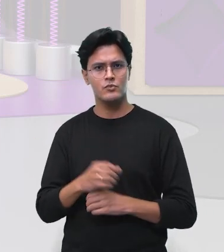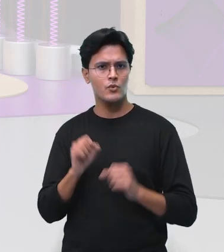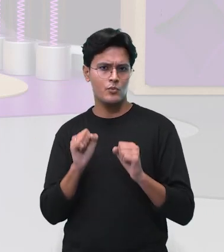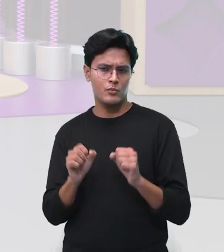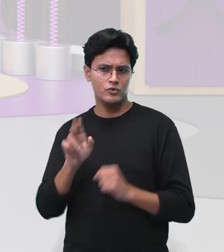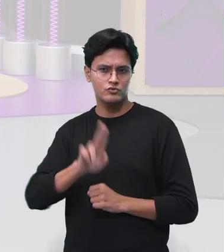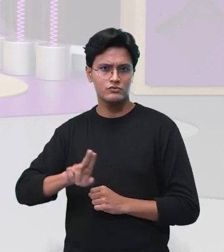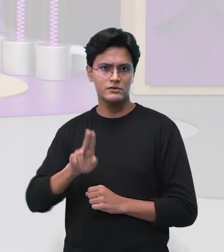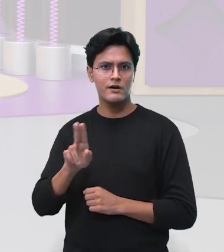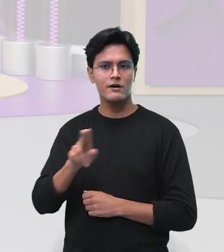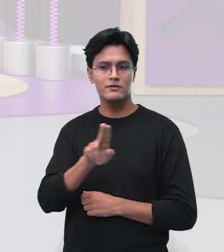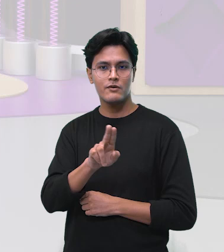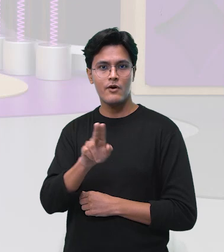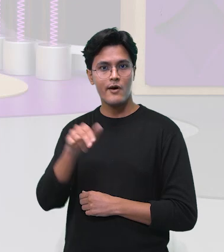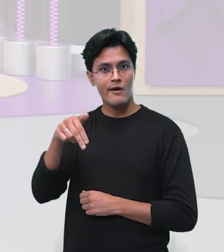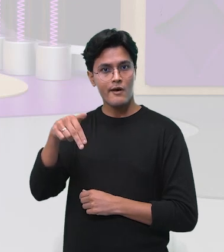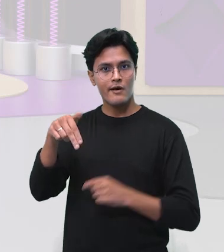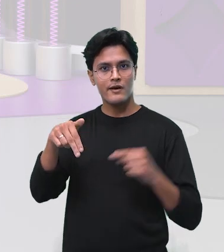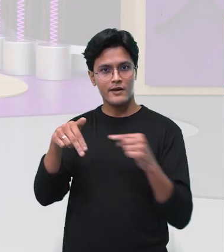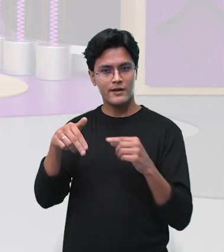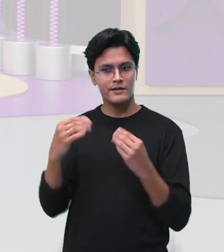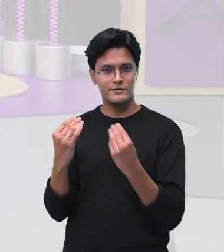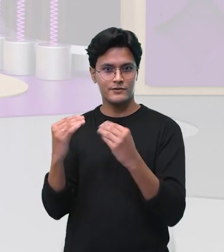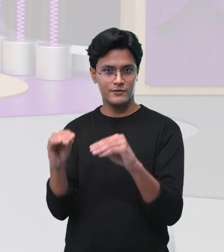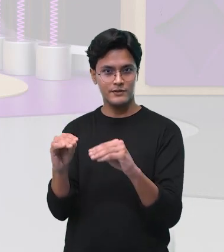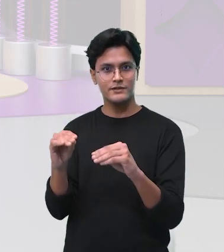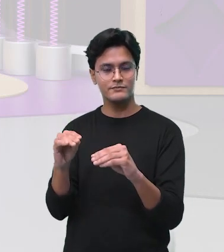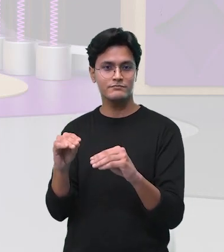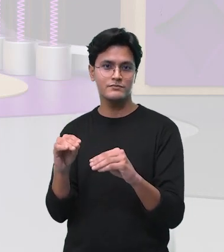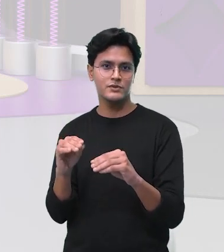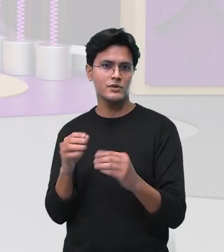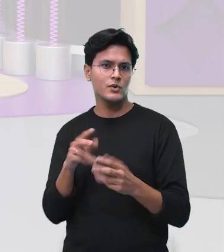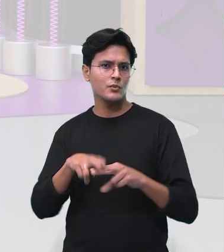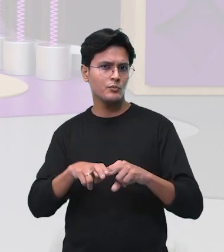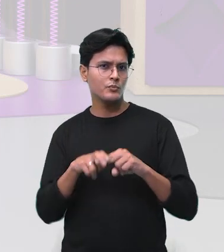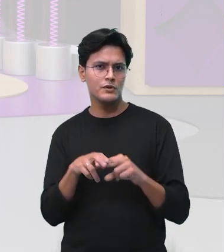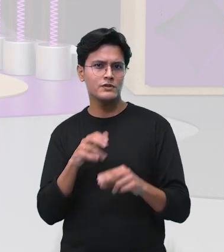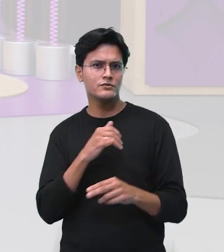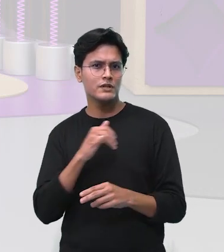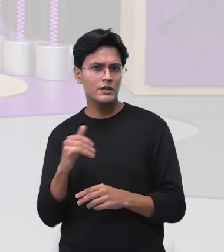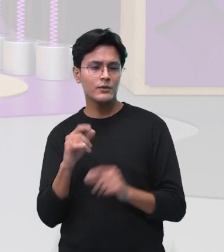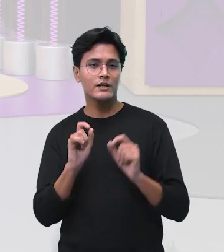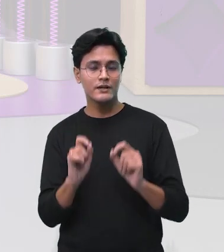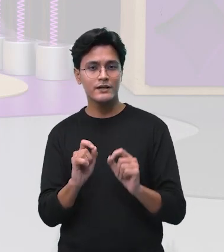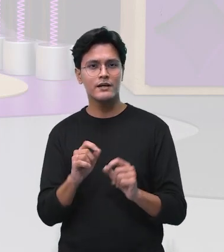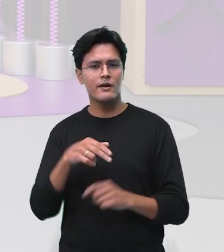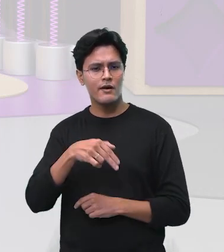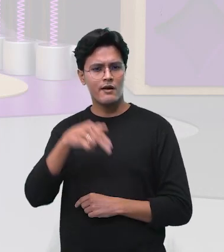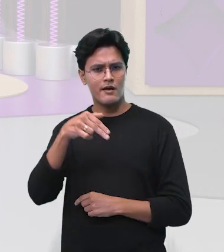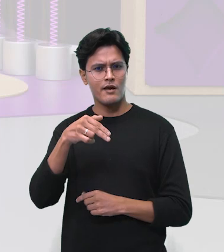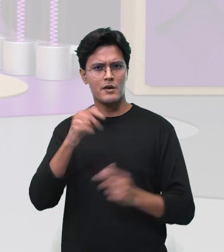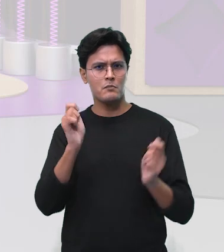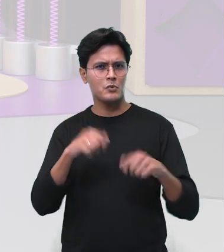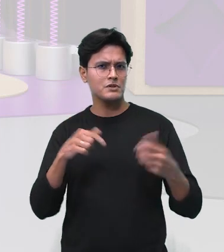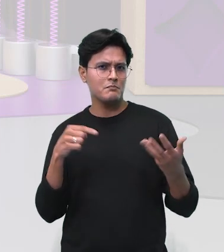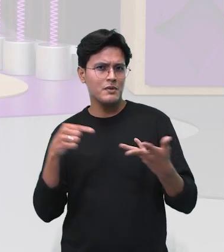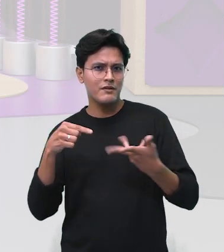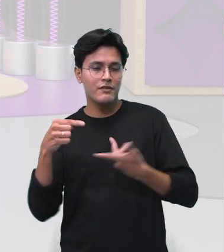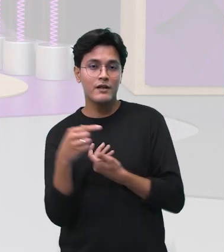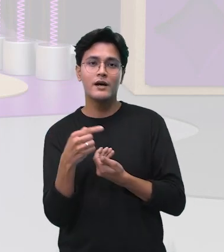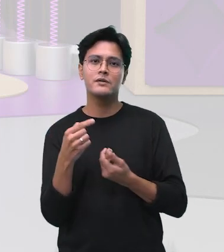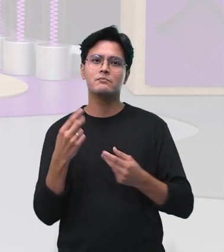digo, existem N possibilidades, porque são várias, não sei a dimensão ou a quantidade delas,